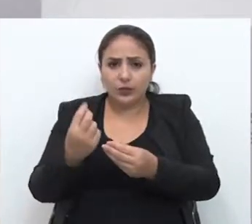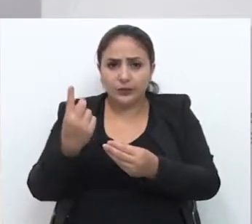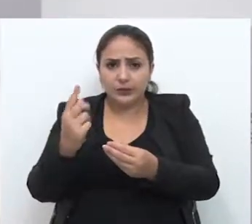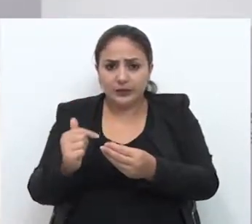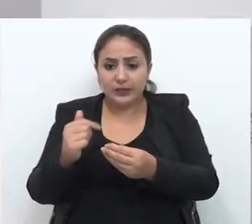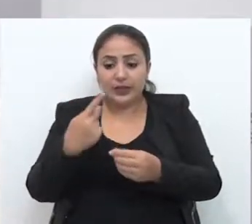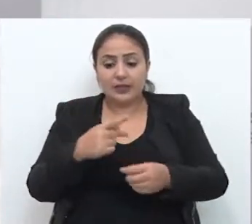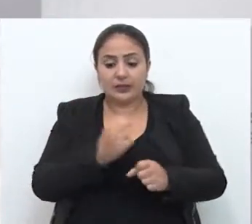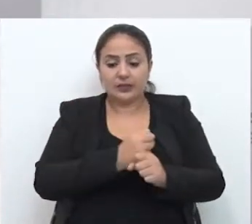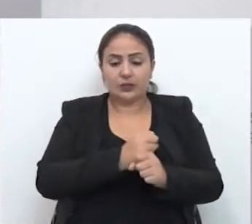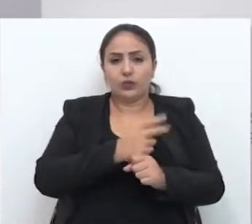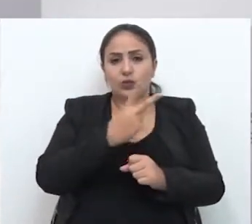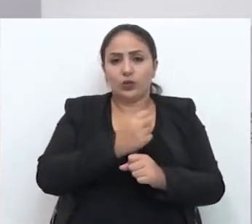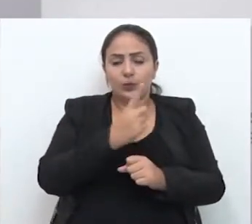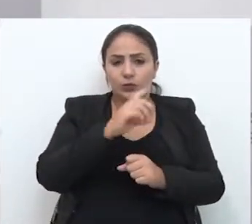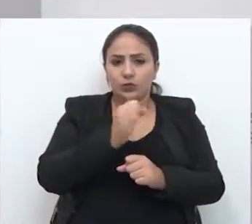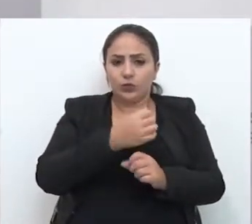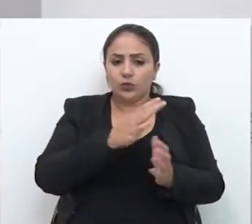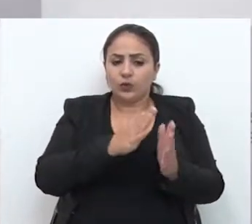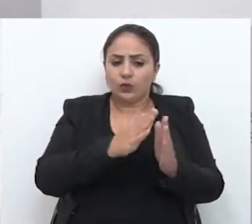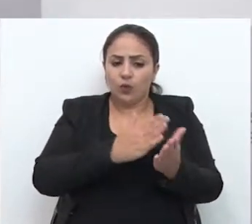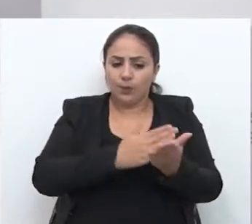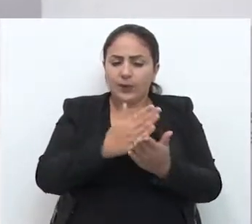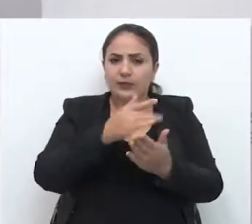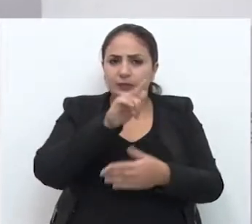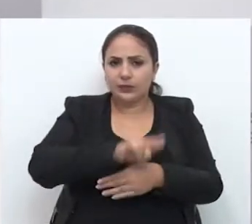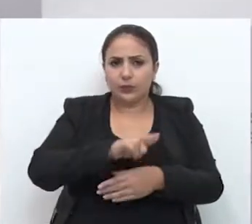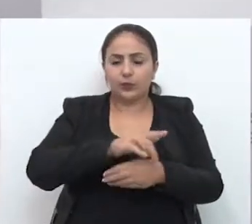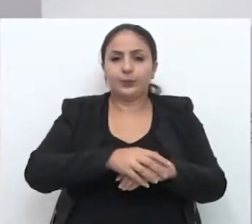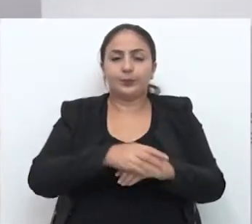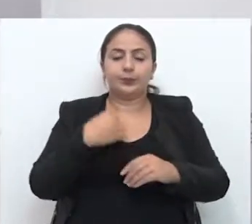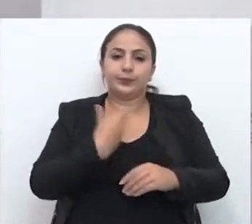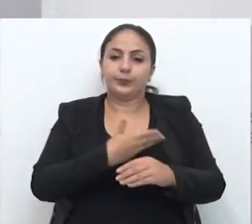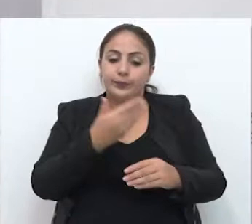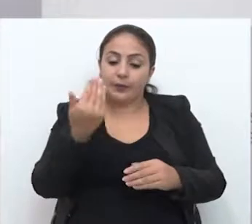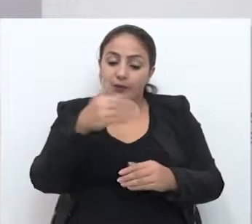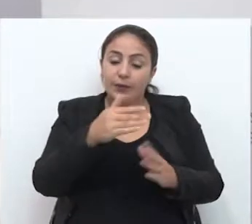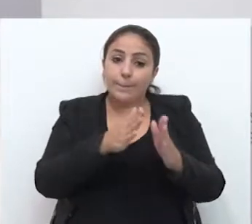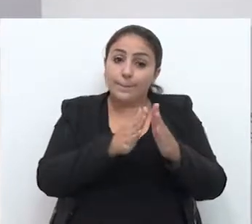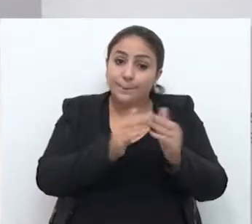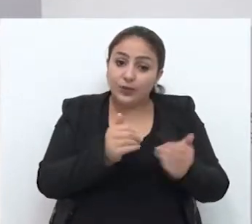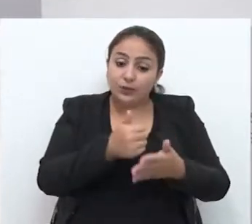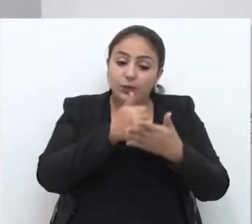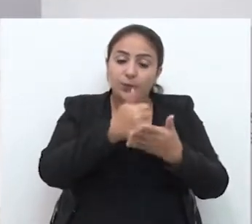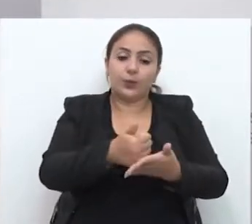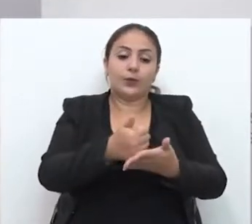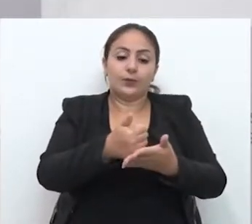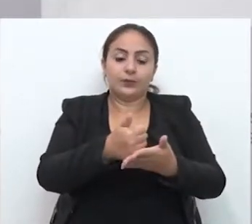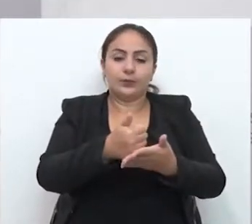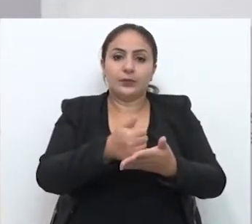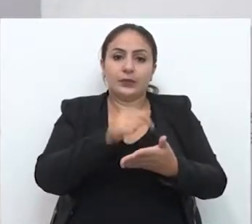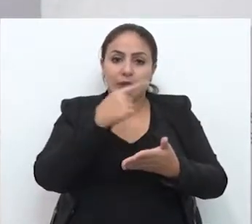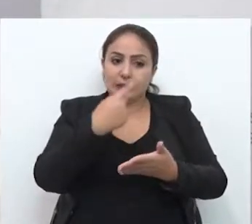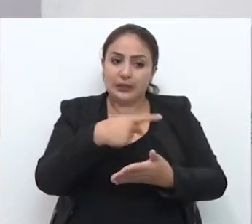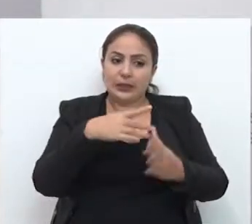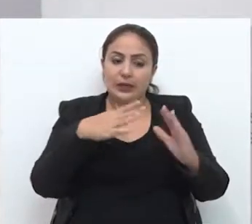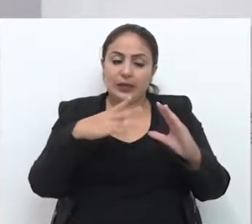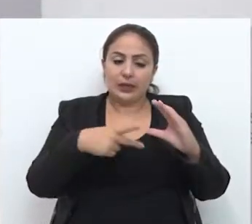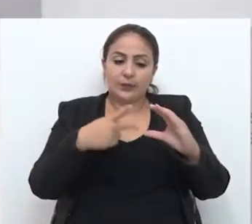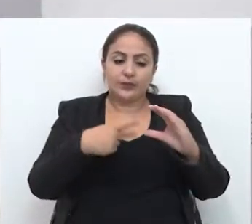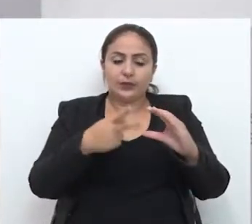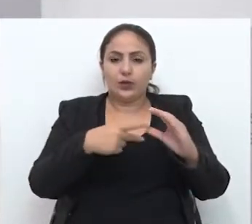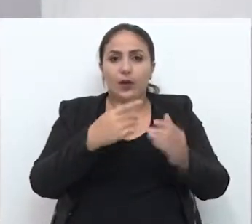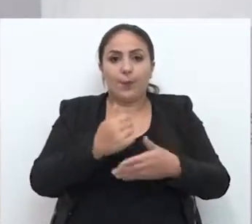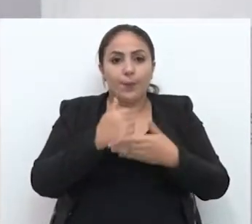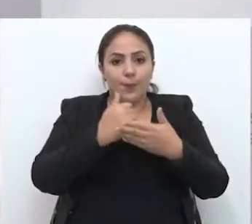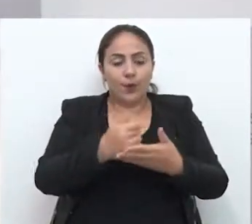2017. Então, nesse ano de 2018, agora que se inicia os trabalhos legislativos, nós íamos aqui à Casa pedir o apoio, então, desta Casa,